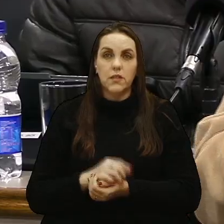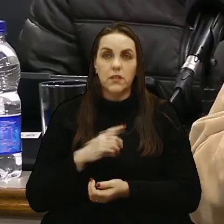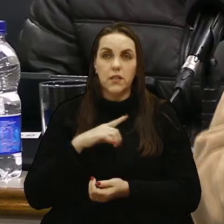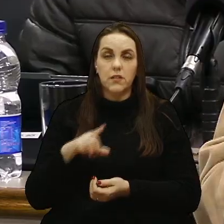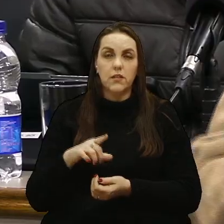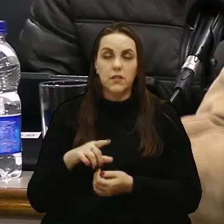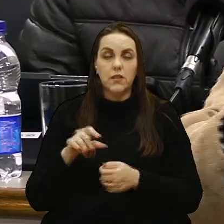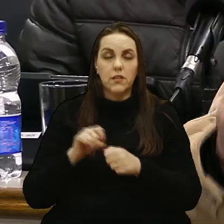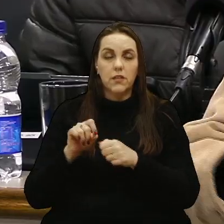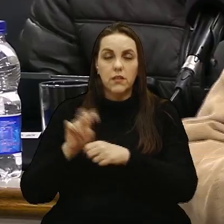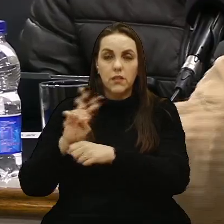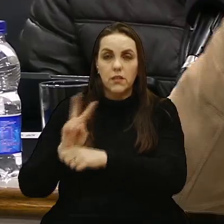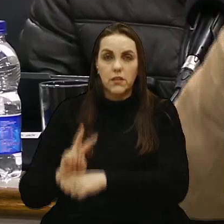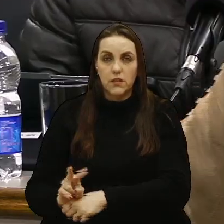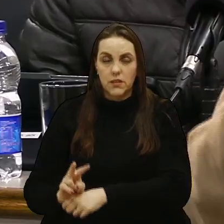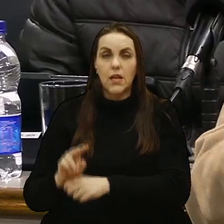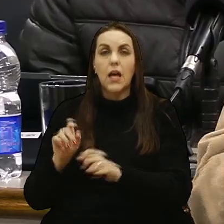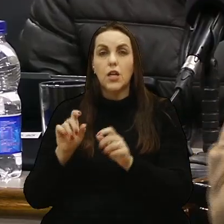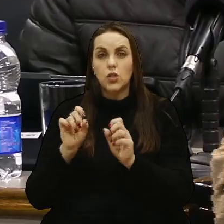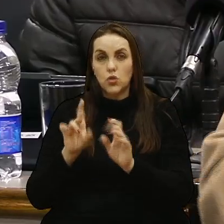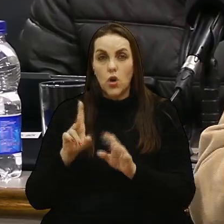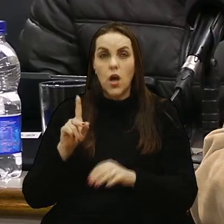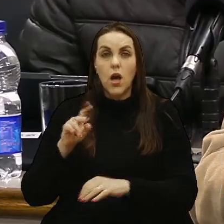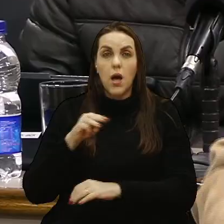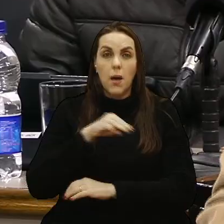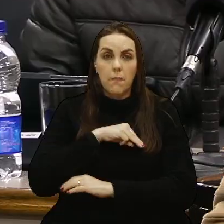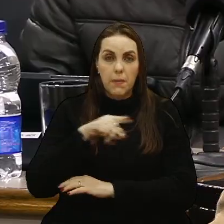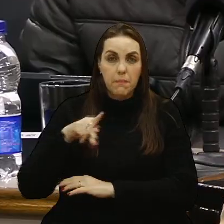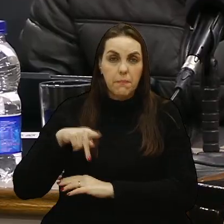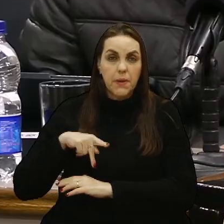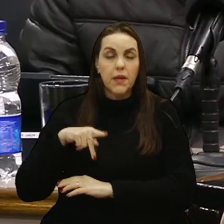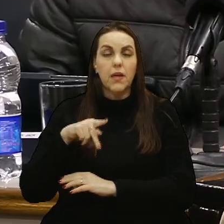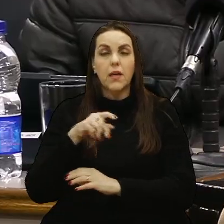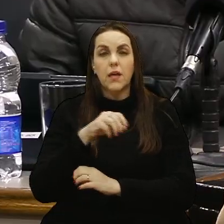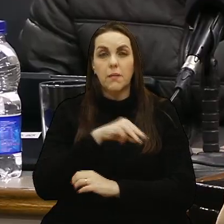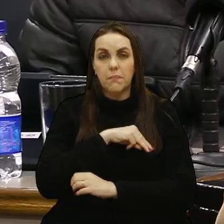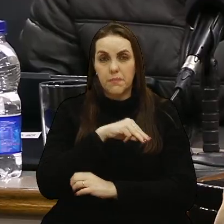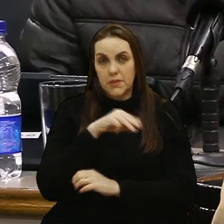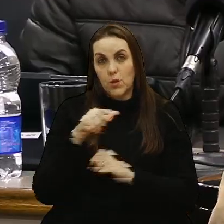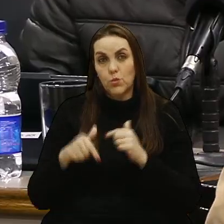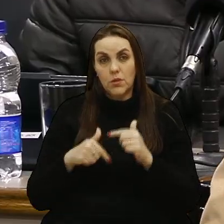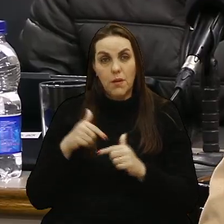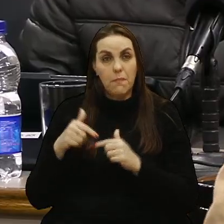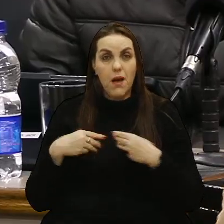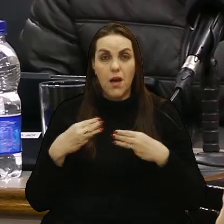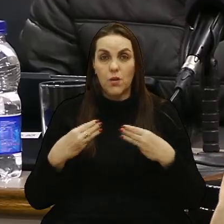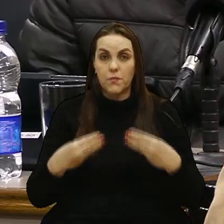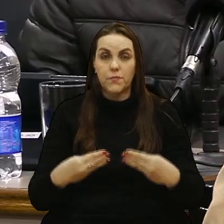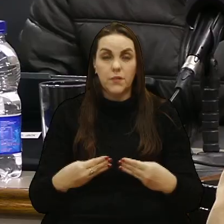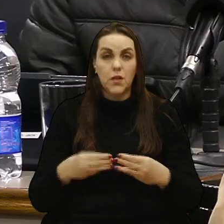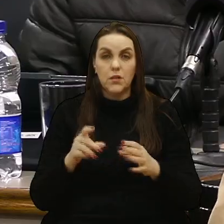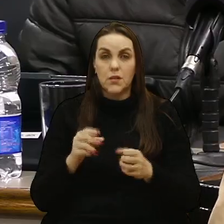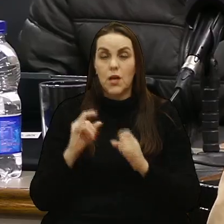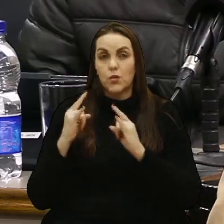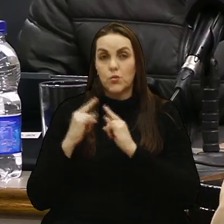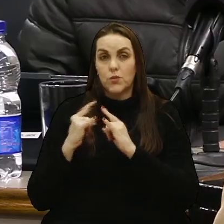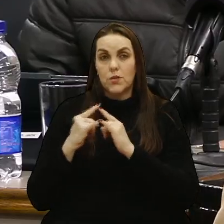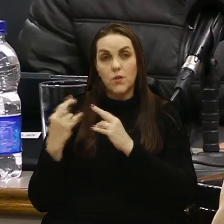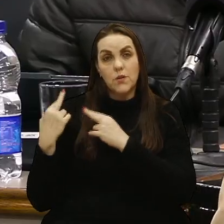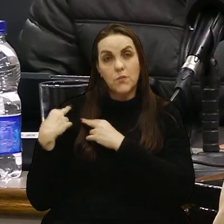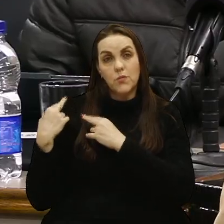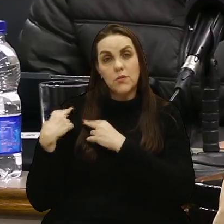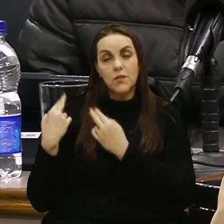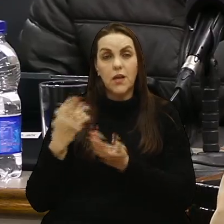quem pode fiscalizar é o Ministério Público, o Ministério do Trabalho, enfim, os órgãos responsáveis. Mas a prefeitura, sim, nós